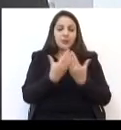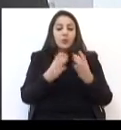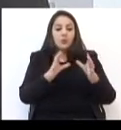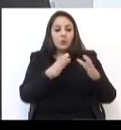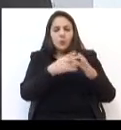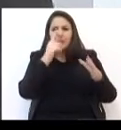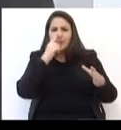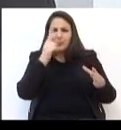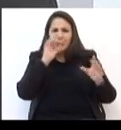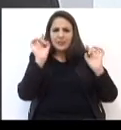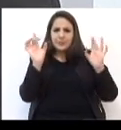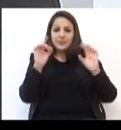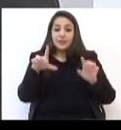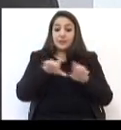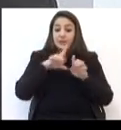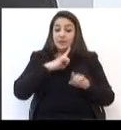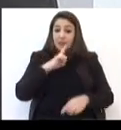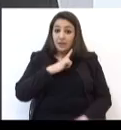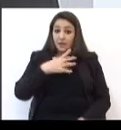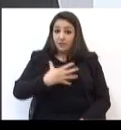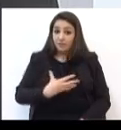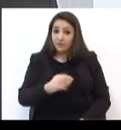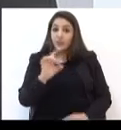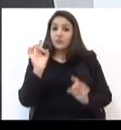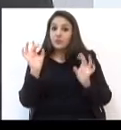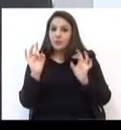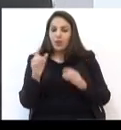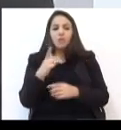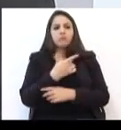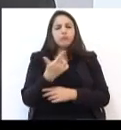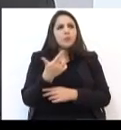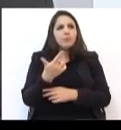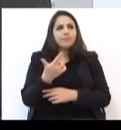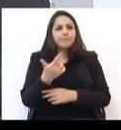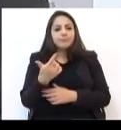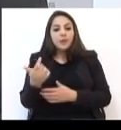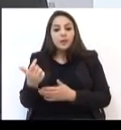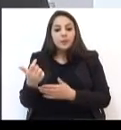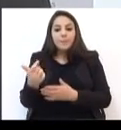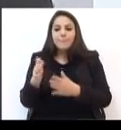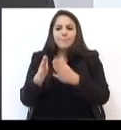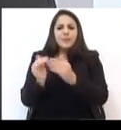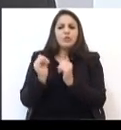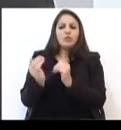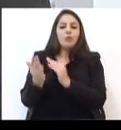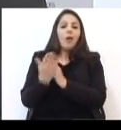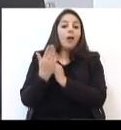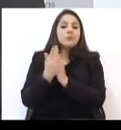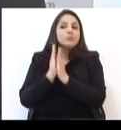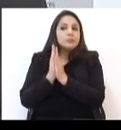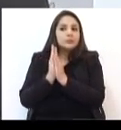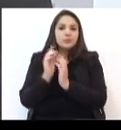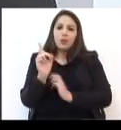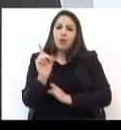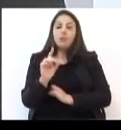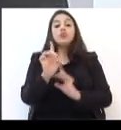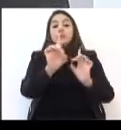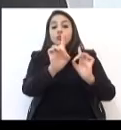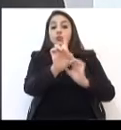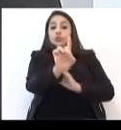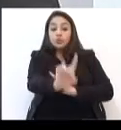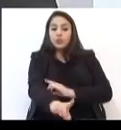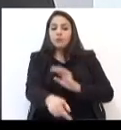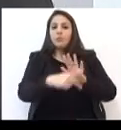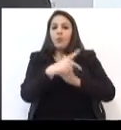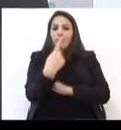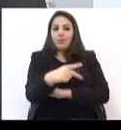que tem filhos e filhas especiais, elas não estão buscando um favor junto à Câmara de Vereadores, mas estão buscando seus direitos. O